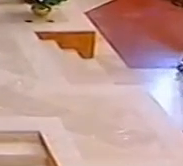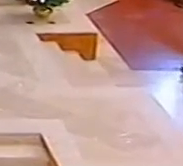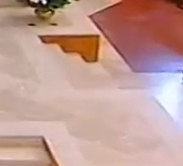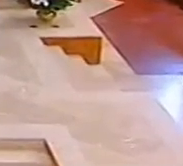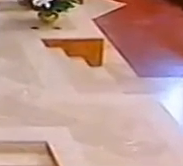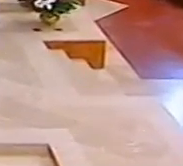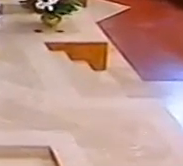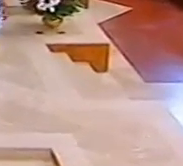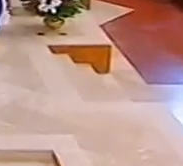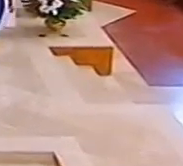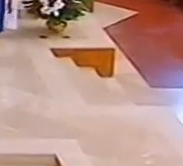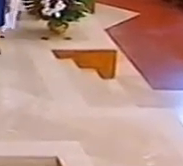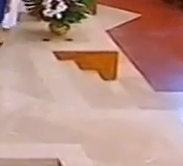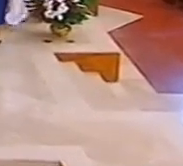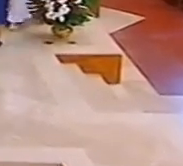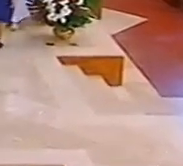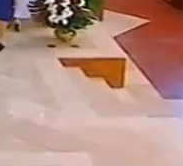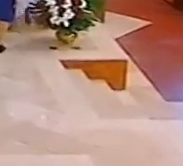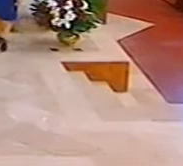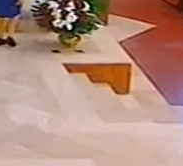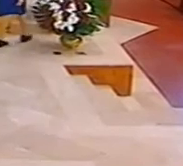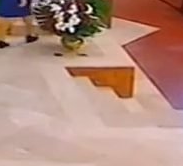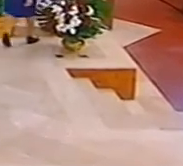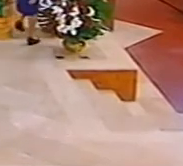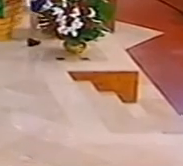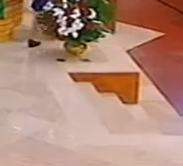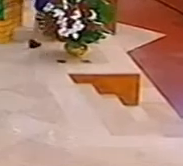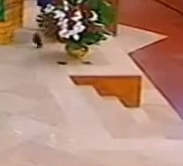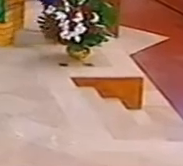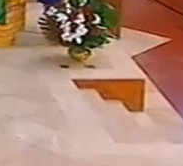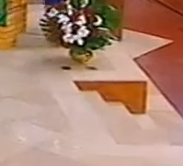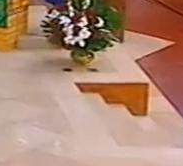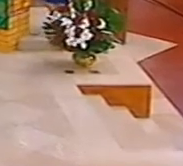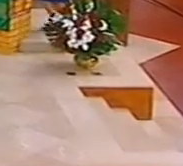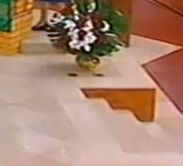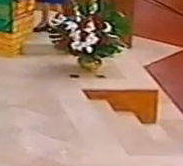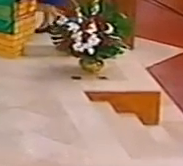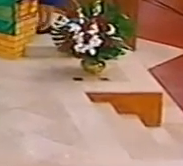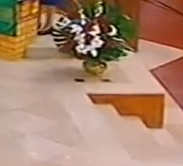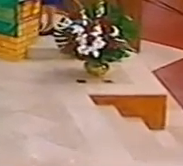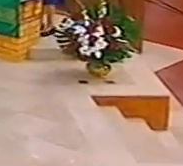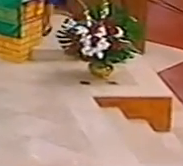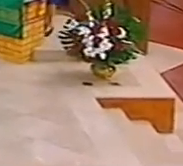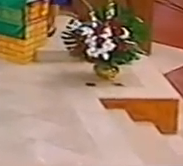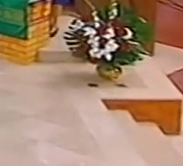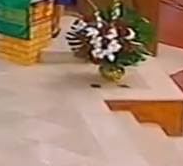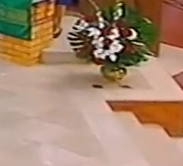E aí E aí E aí